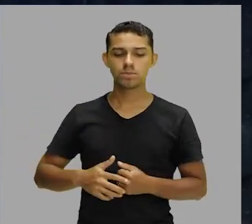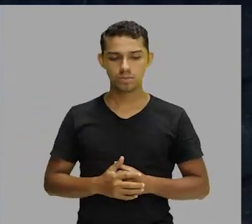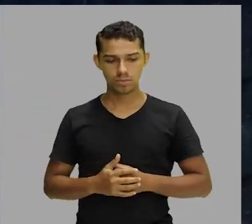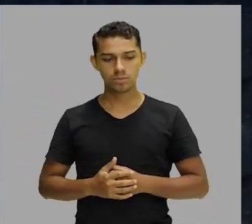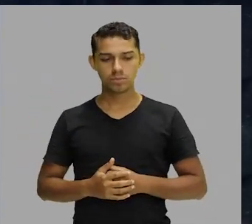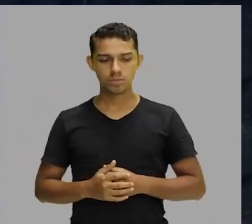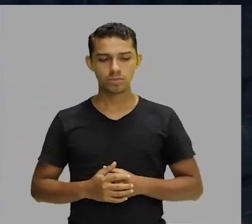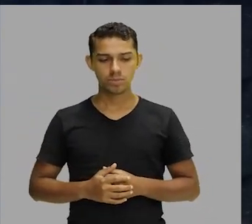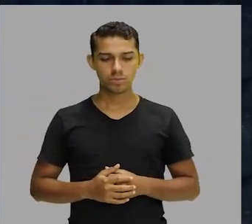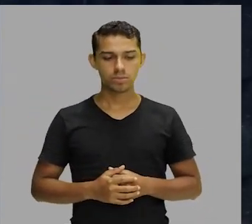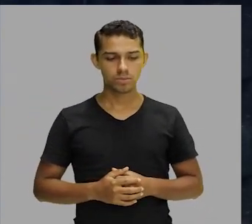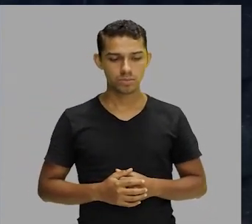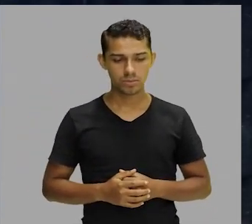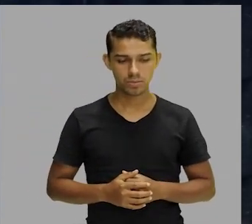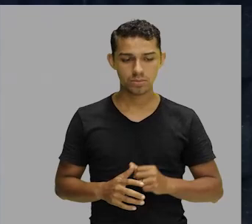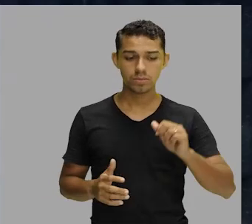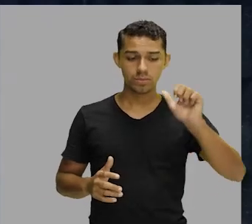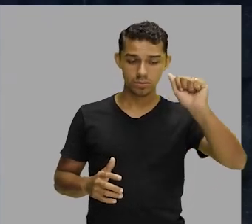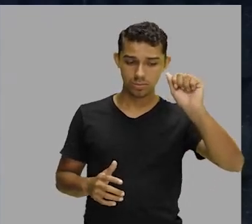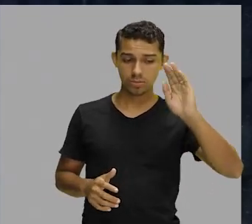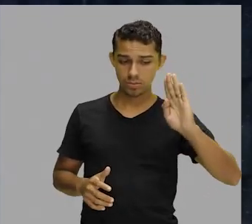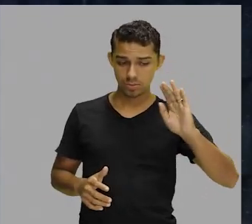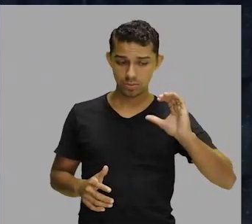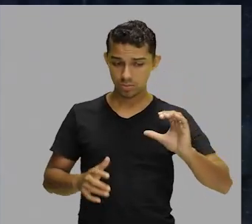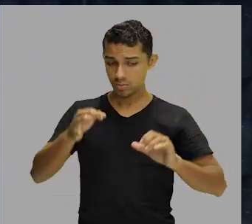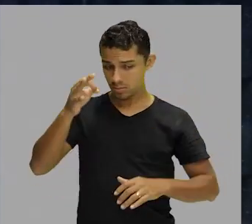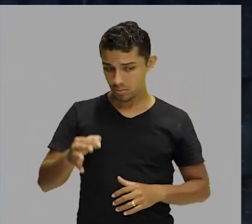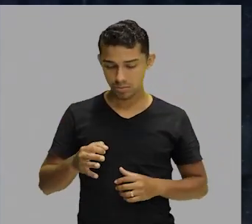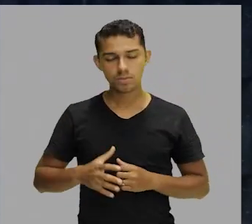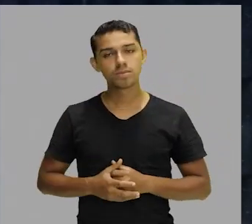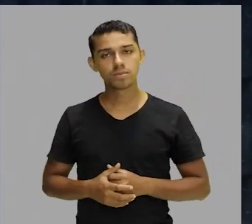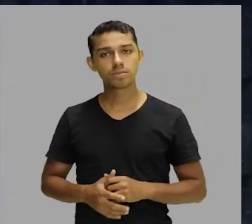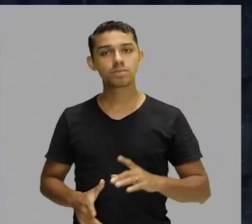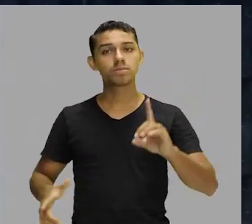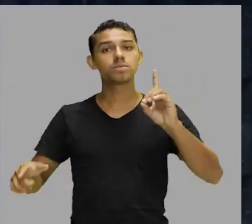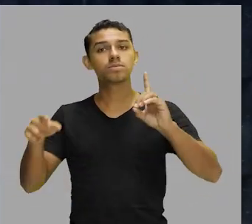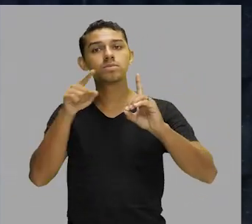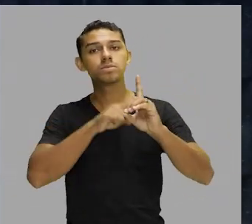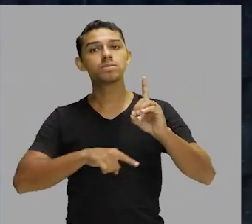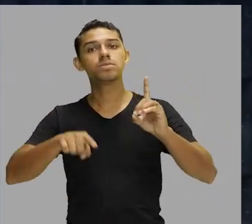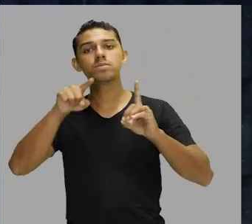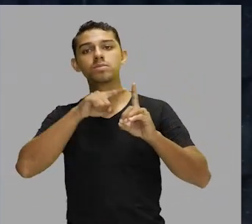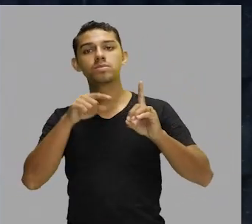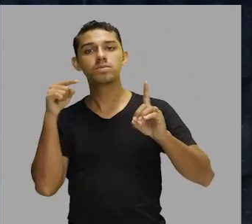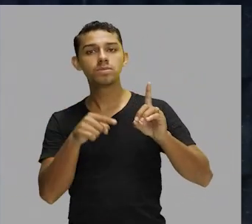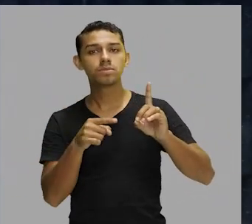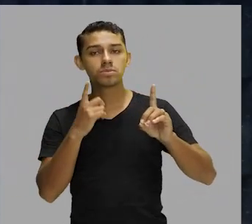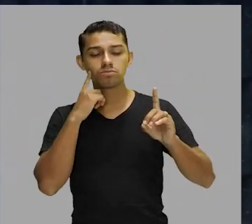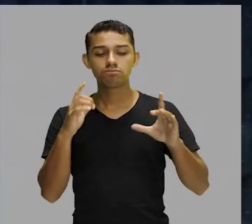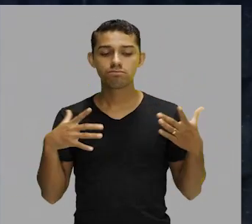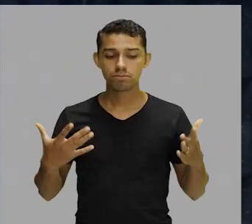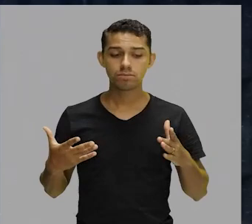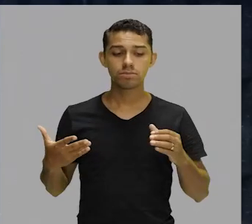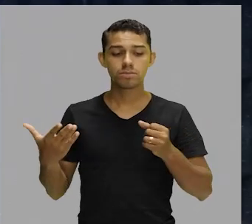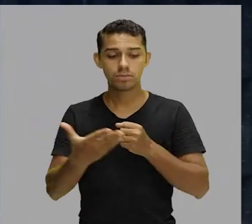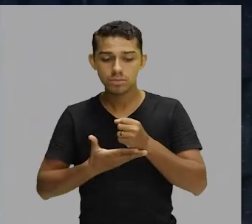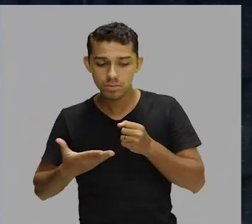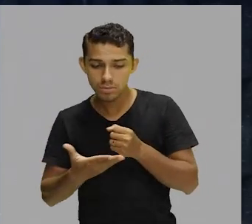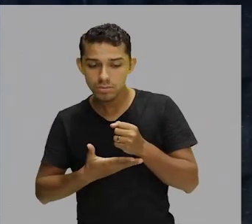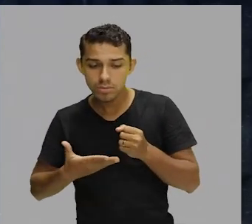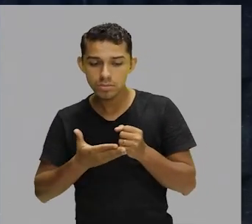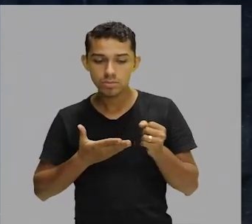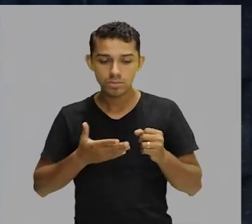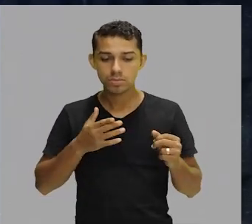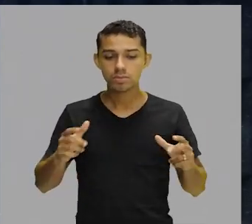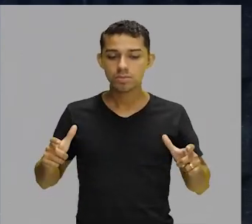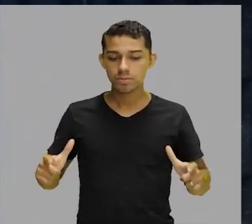Então, a letra C está correta. Letra D. A base de uma pirâmide nem sempre é representada